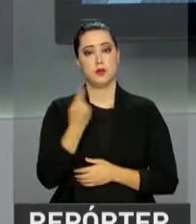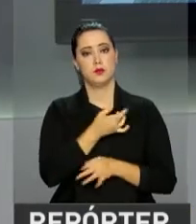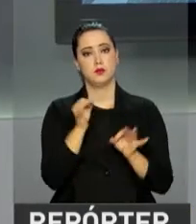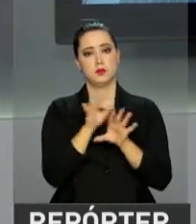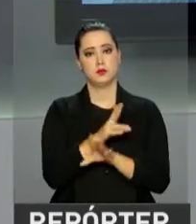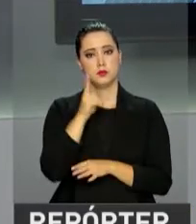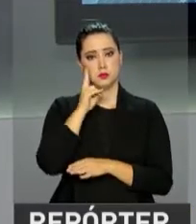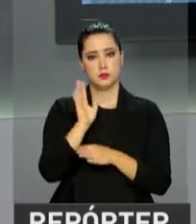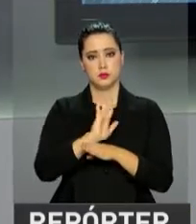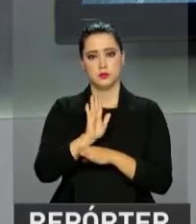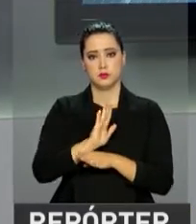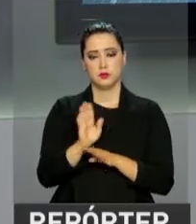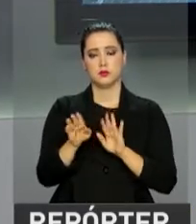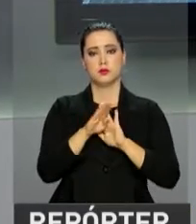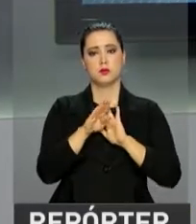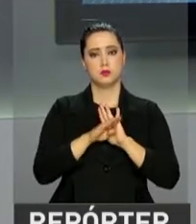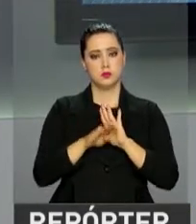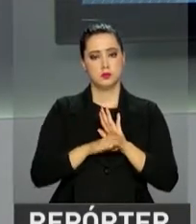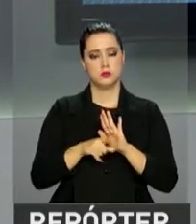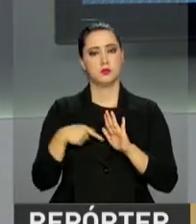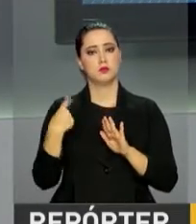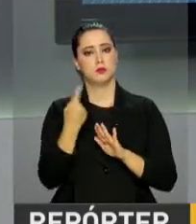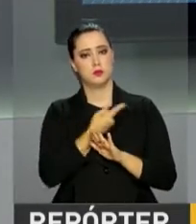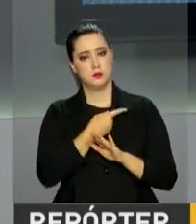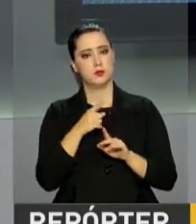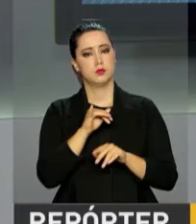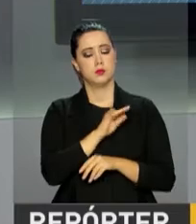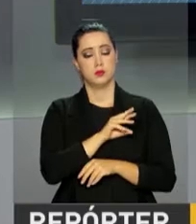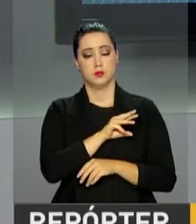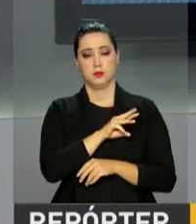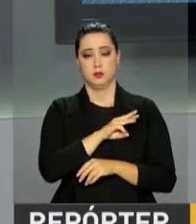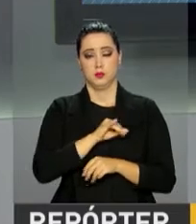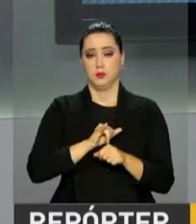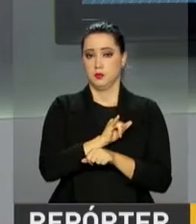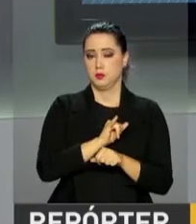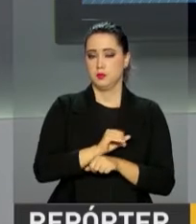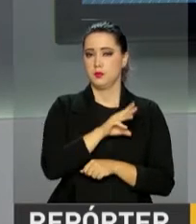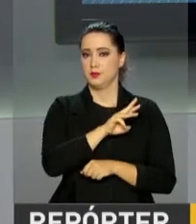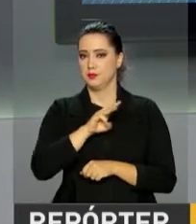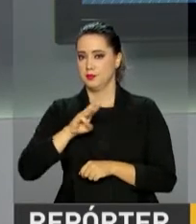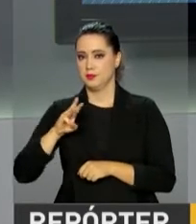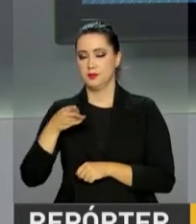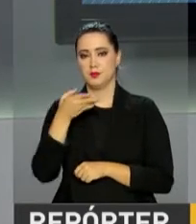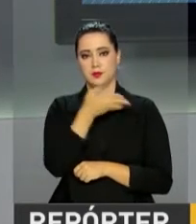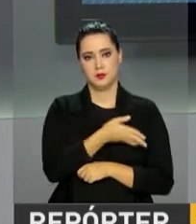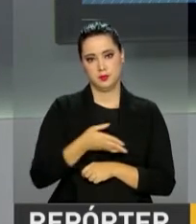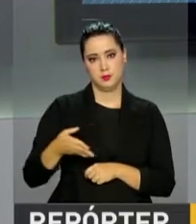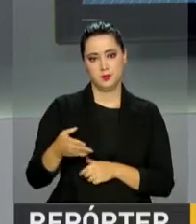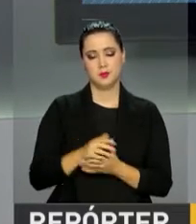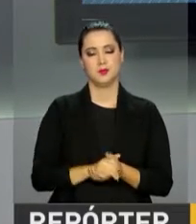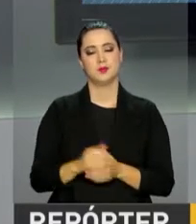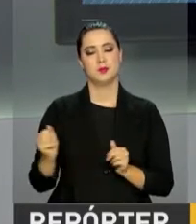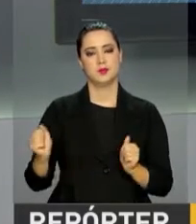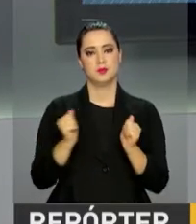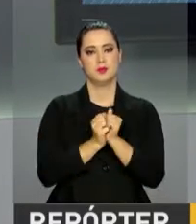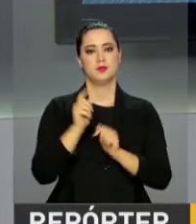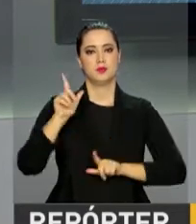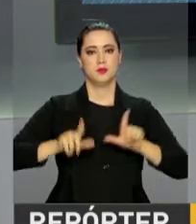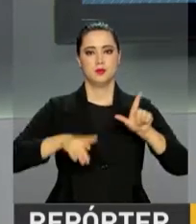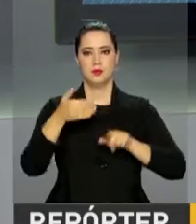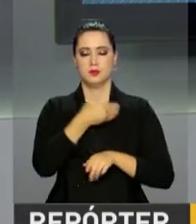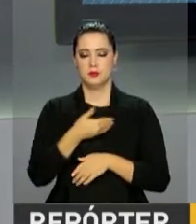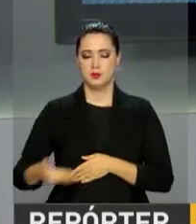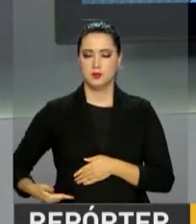ficamos por aqui você pode ver as reportagens no youtube e toda a programação também está na página da nbr na internet continue com a gente